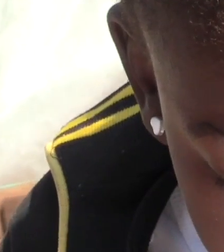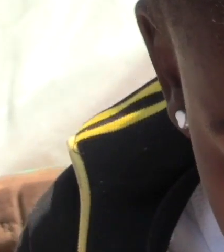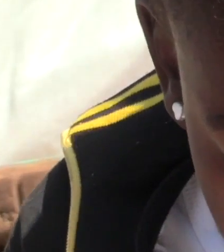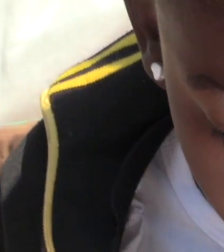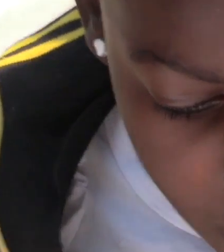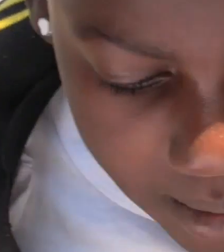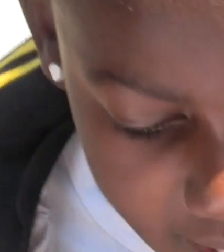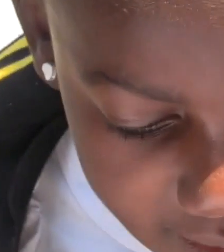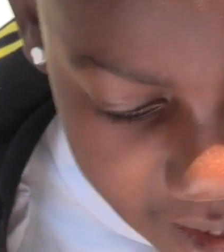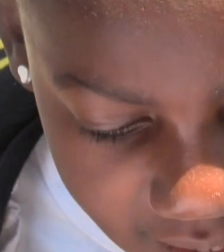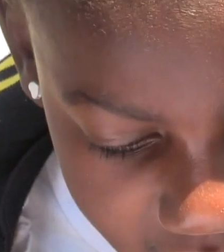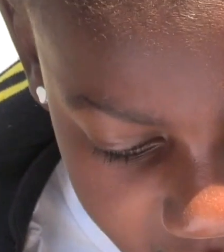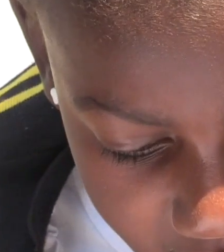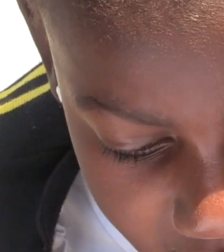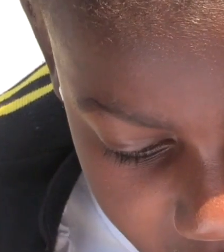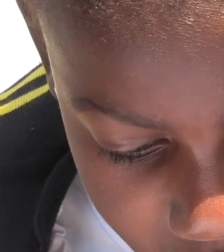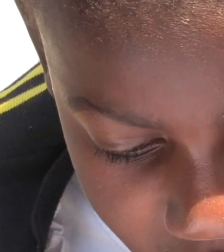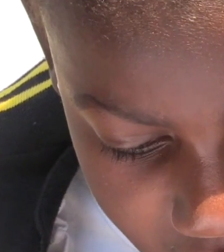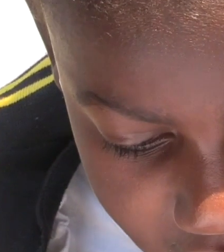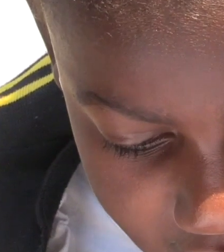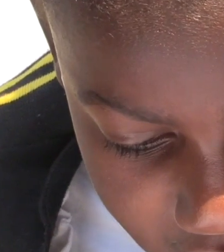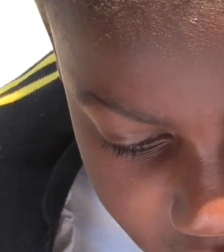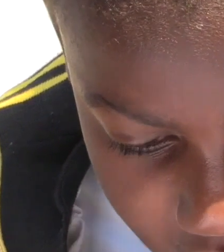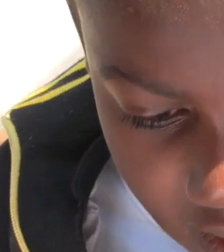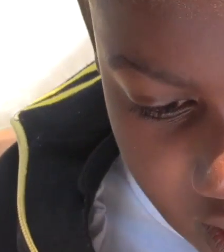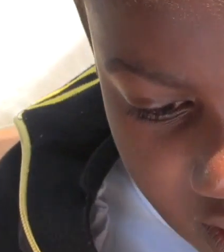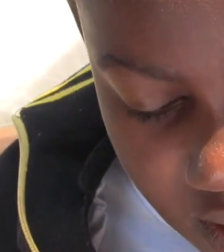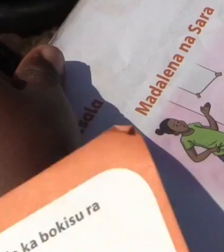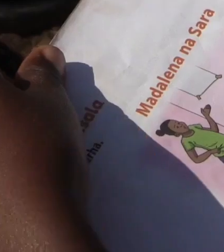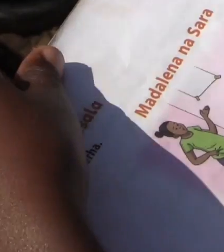Madalena Ae, Xilawini,